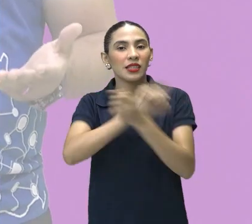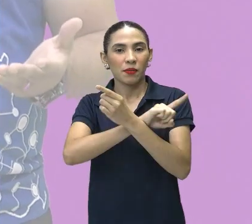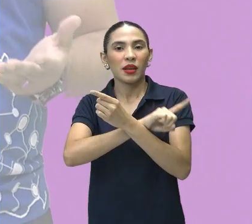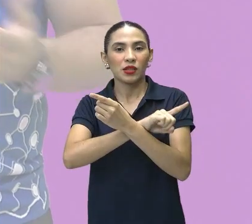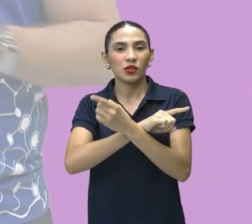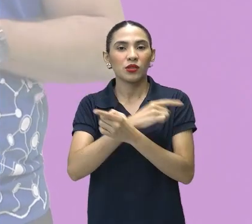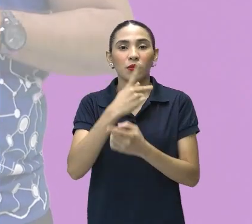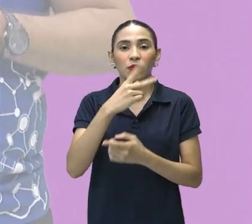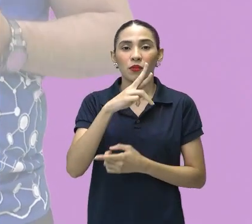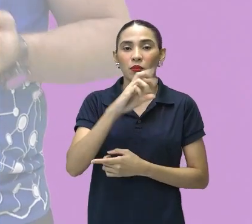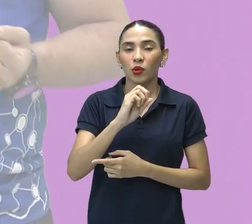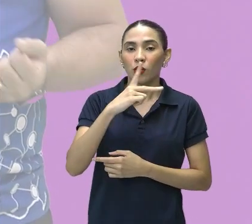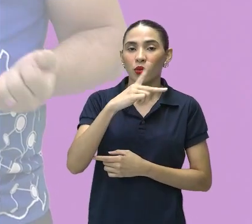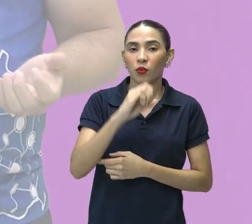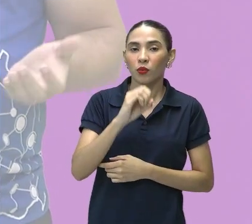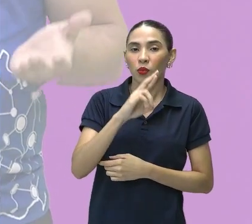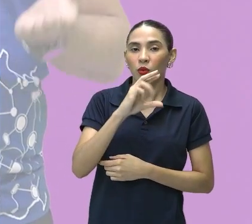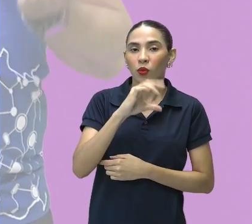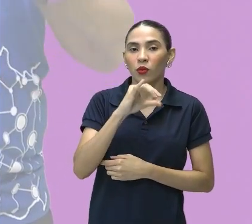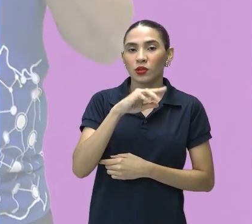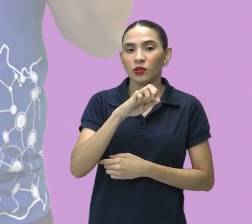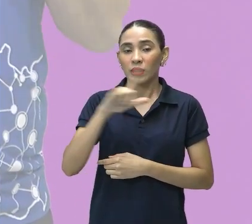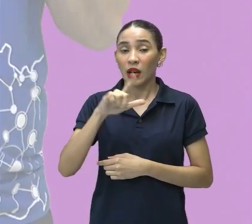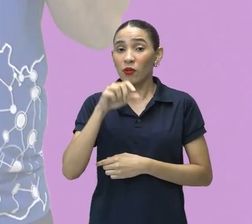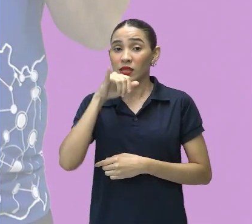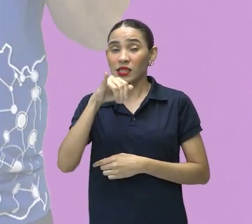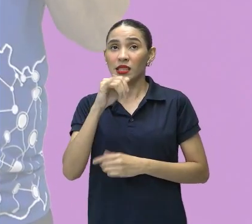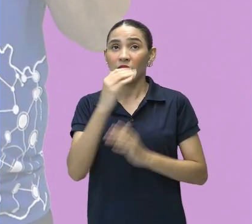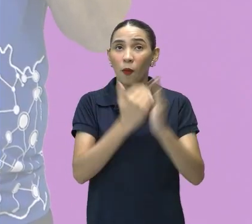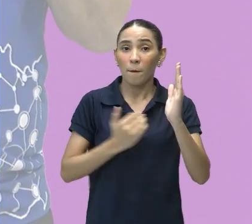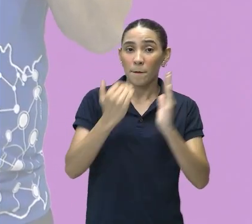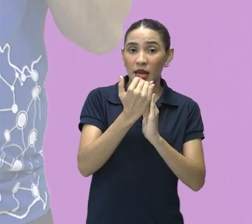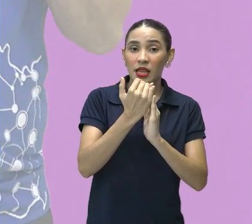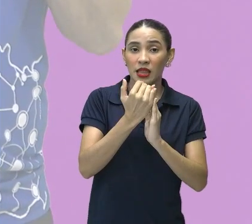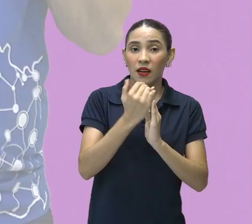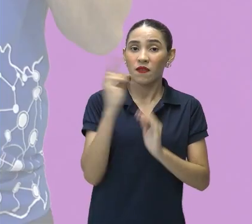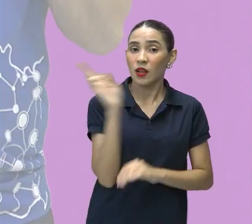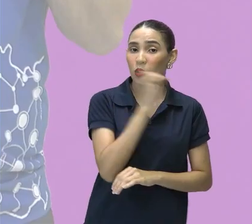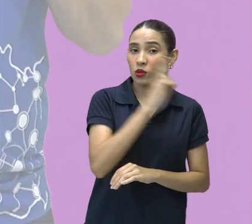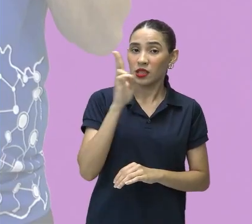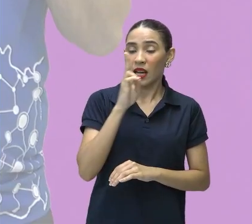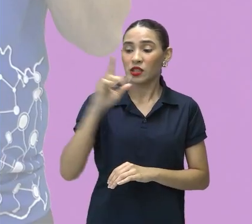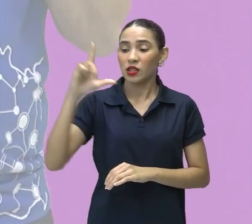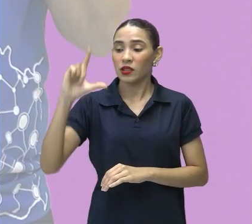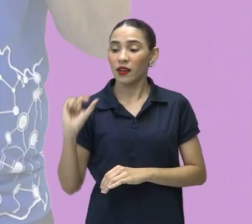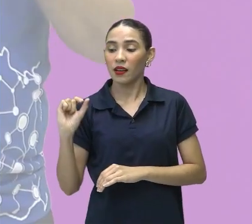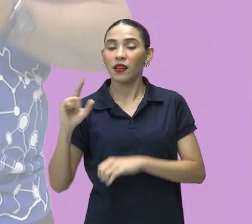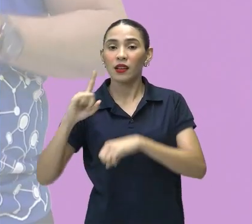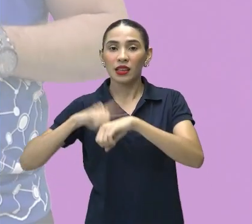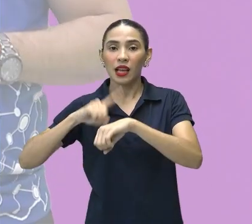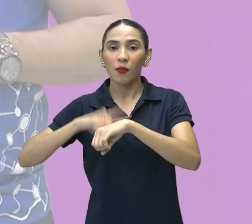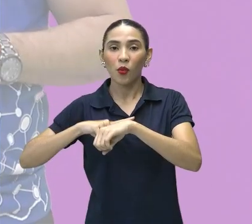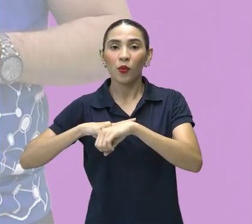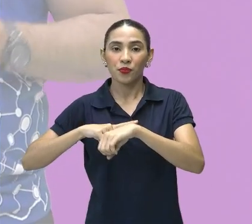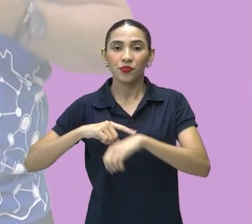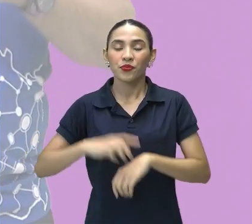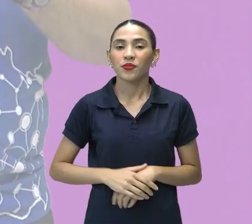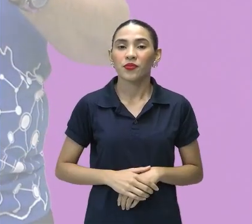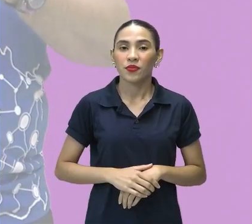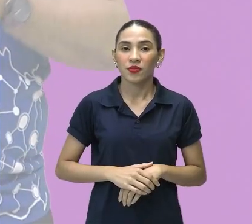inversamente proporcionais? Se eu aumento a velocidade, eu diminuo o meu